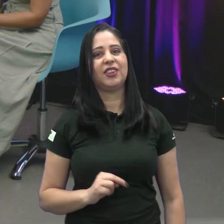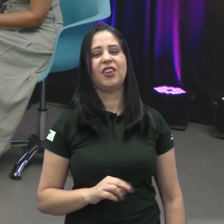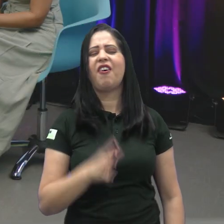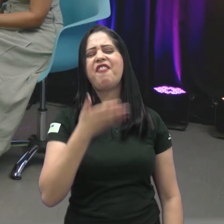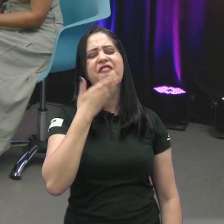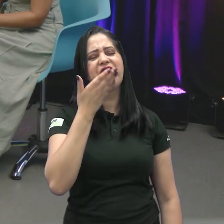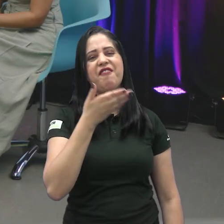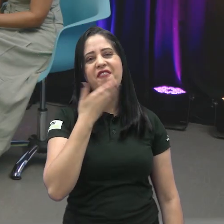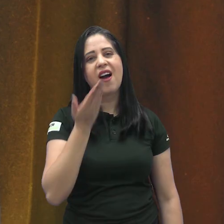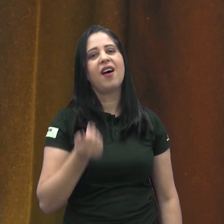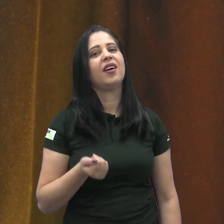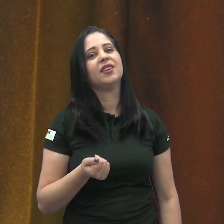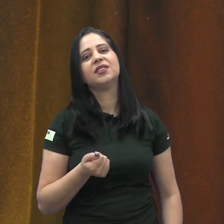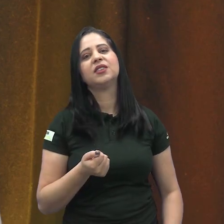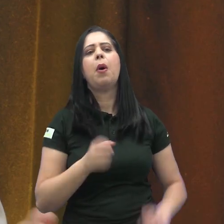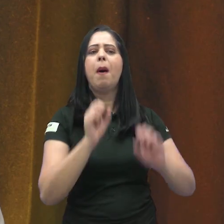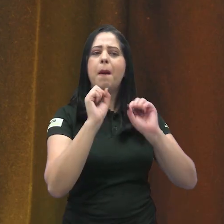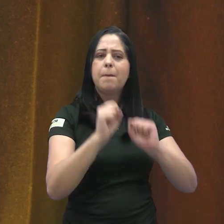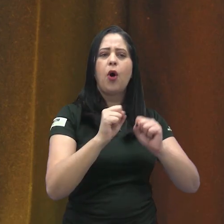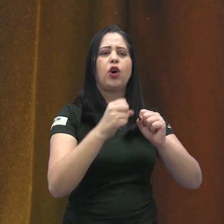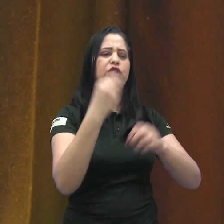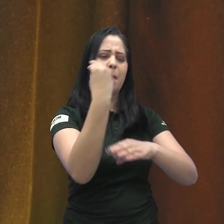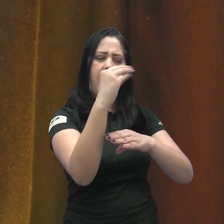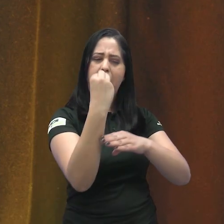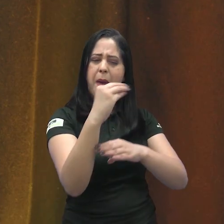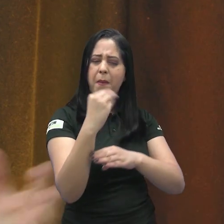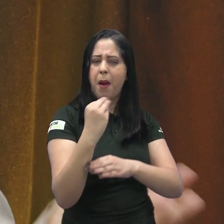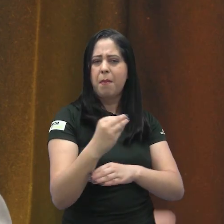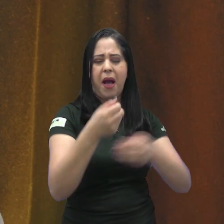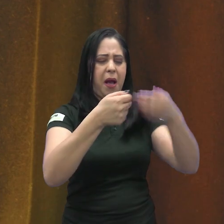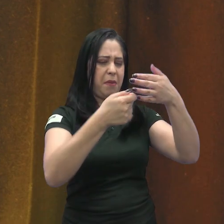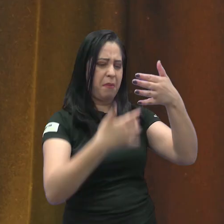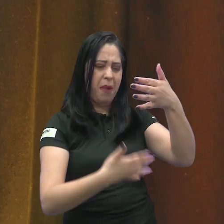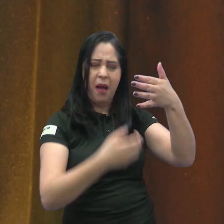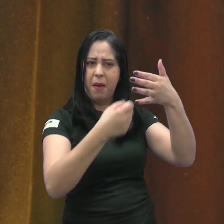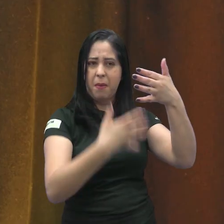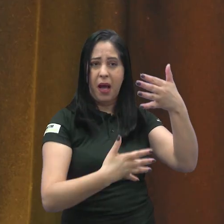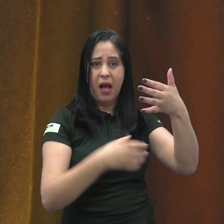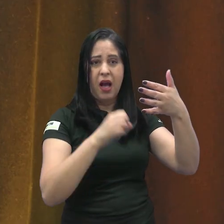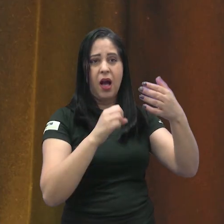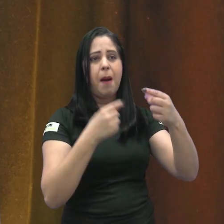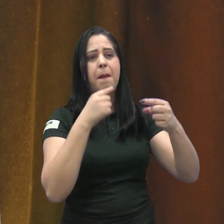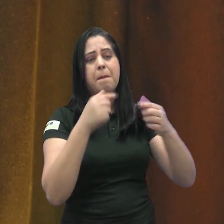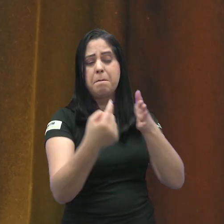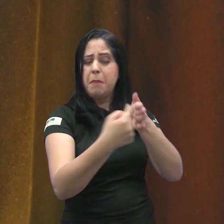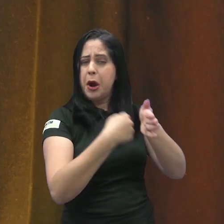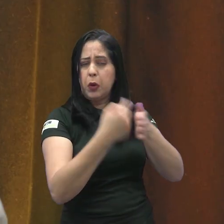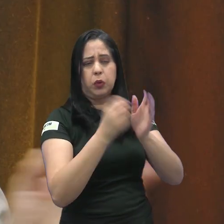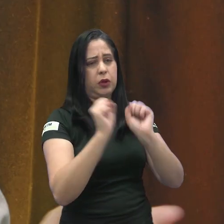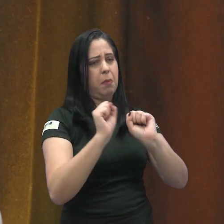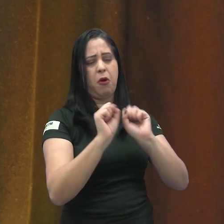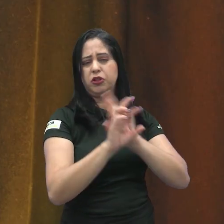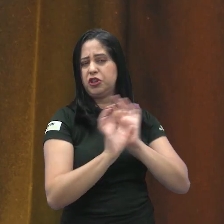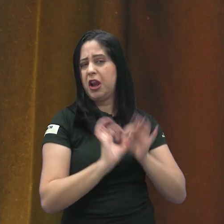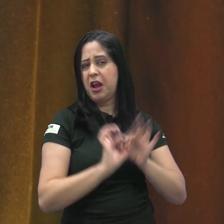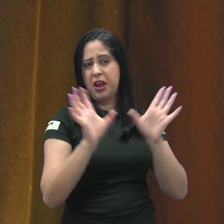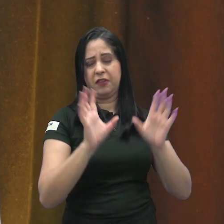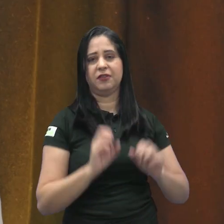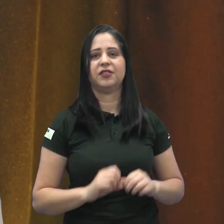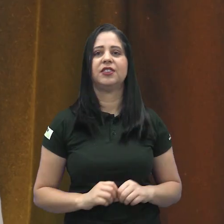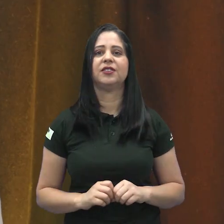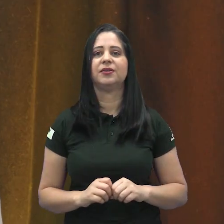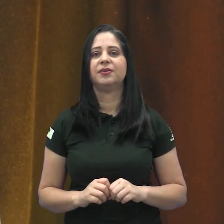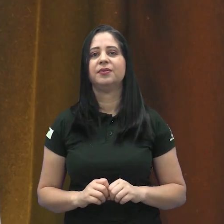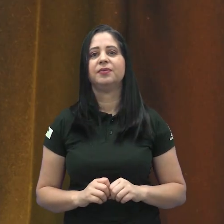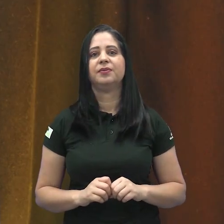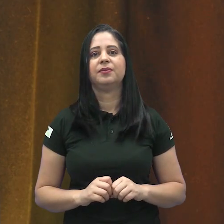o Robertinho da padaria. É só entrar lá, né? Fazer seus comentários, alguma pergunta que quiser, alguma dúvida, a gente responde